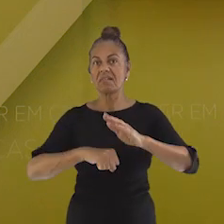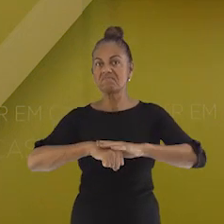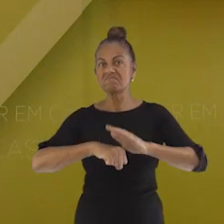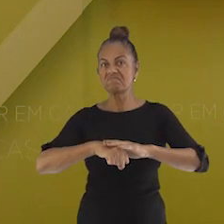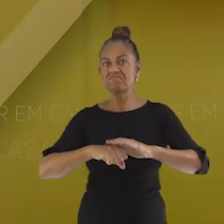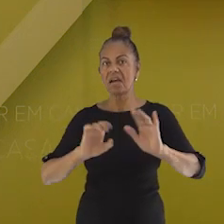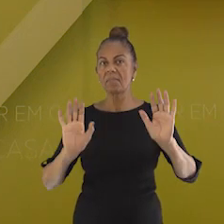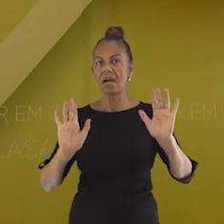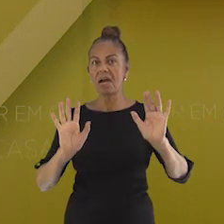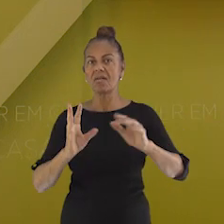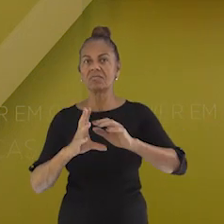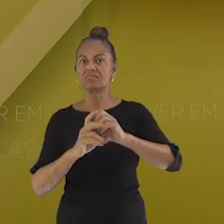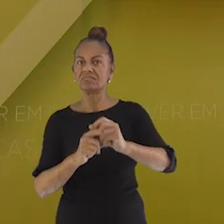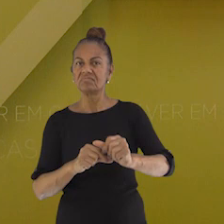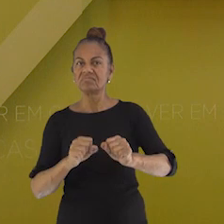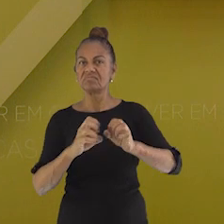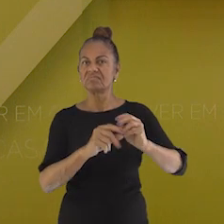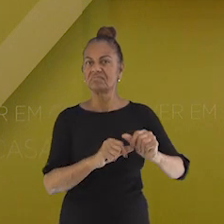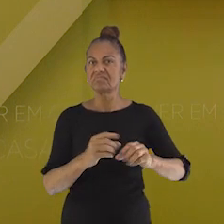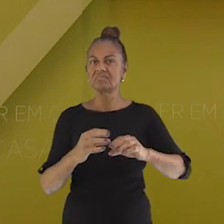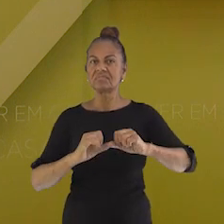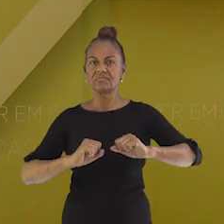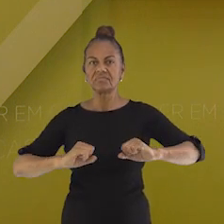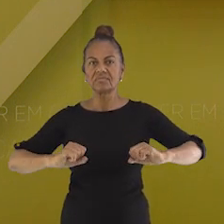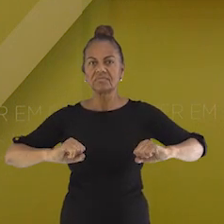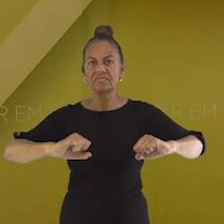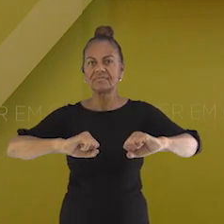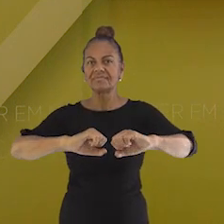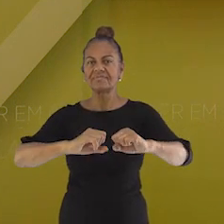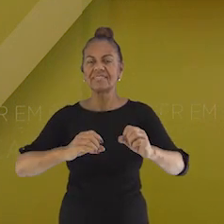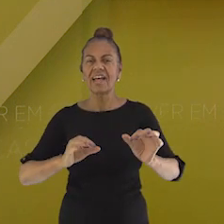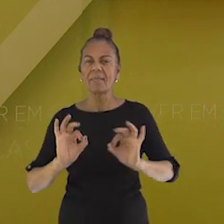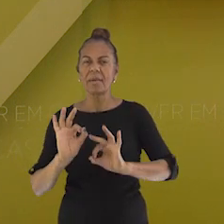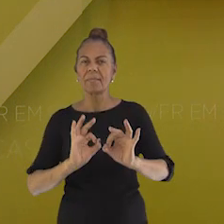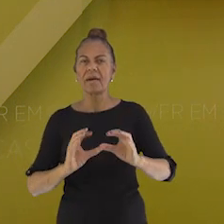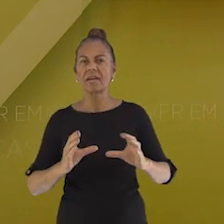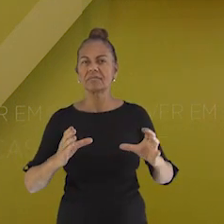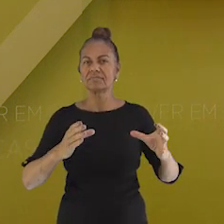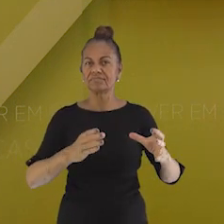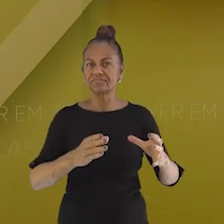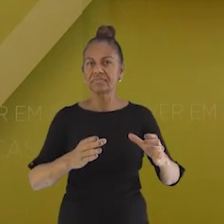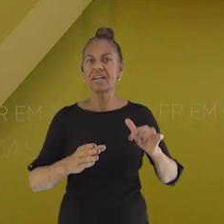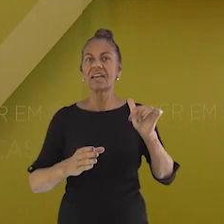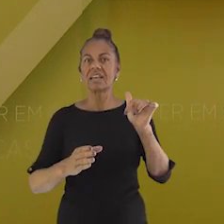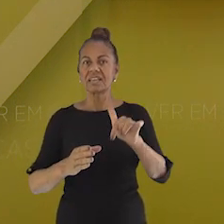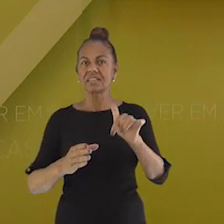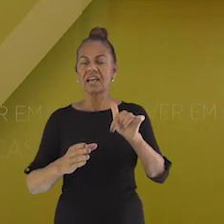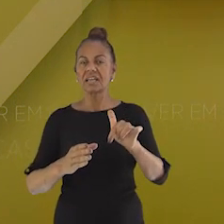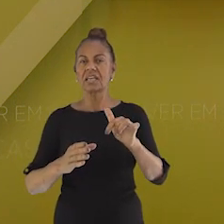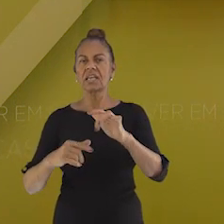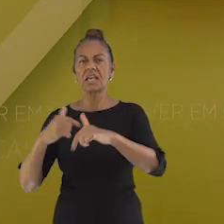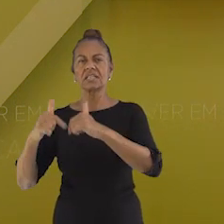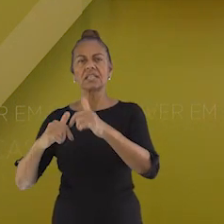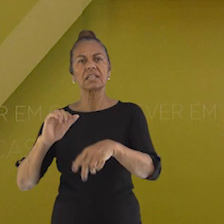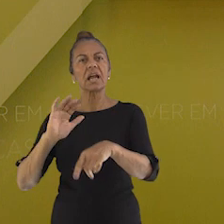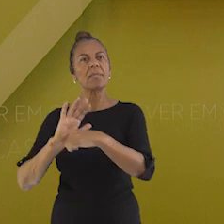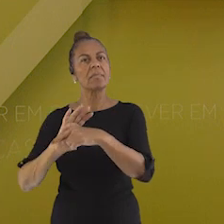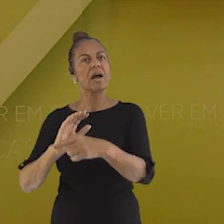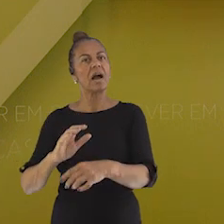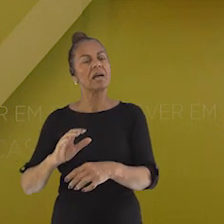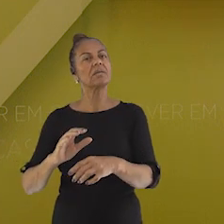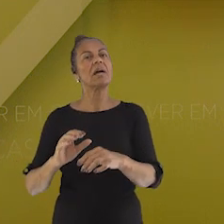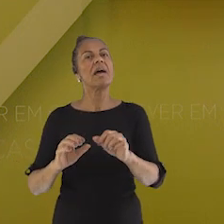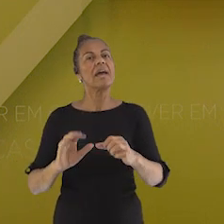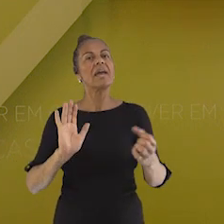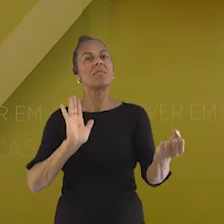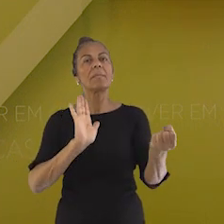de 2002, o ofício das paneleiras de Goiabeiras foi reconhecido como patrimônio imaterial